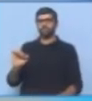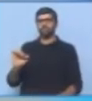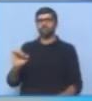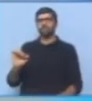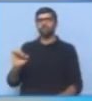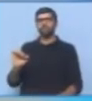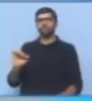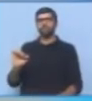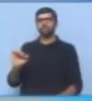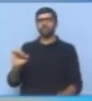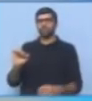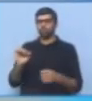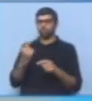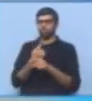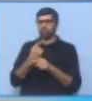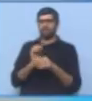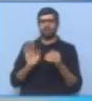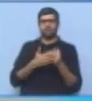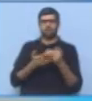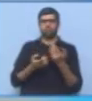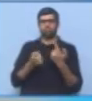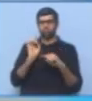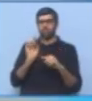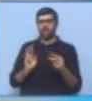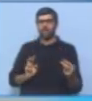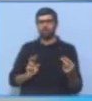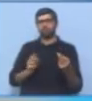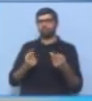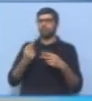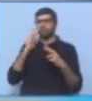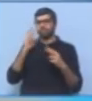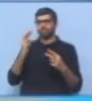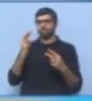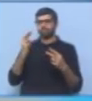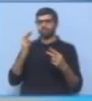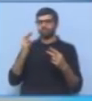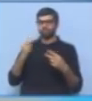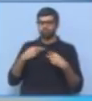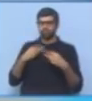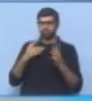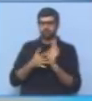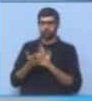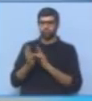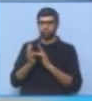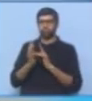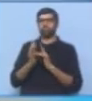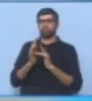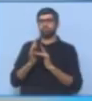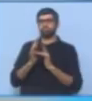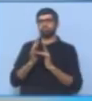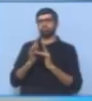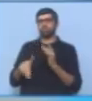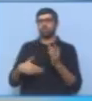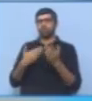está, afirmações fechadas, mas encontros. É a partir dos encontros de Cristo, de Jesus, que